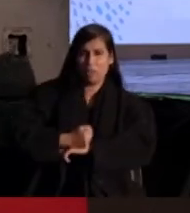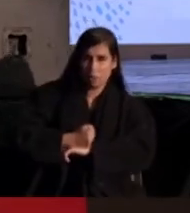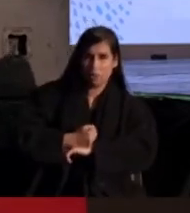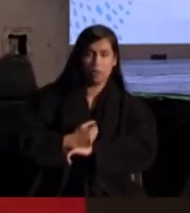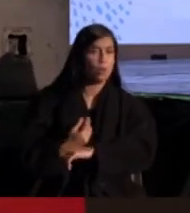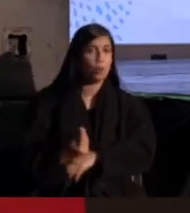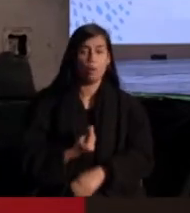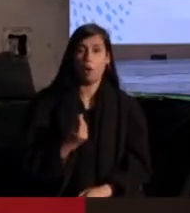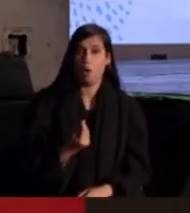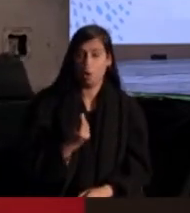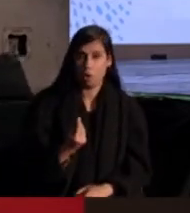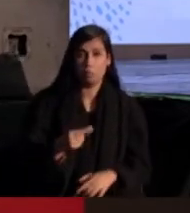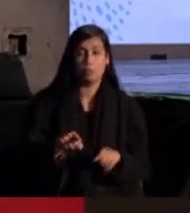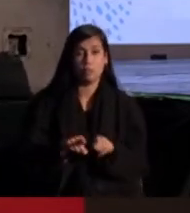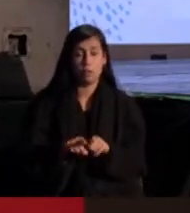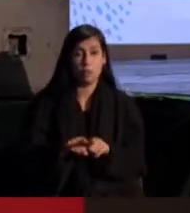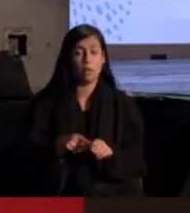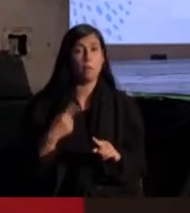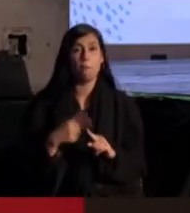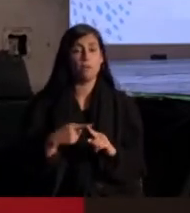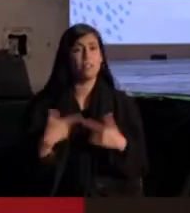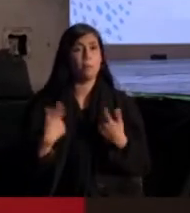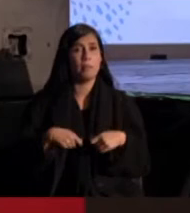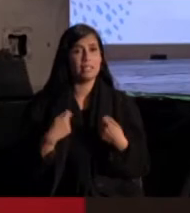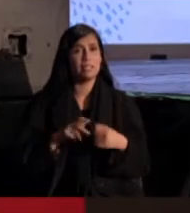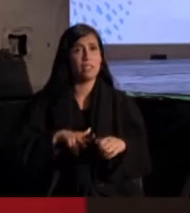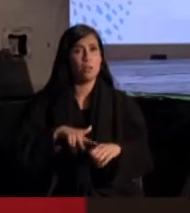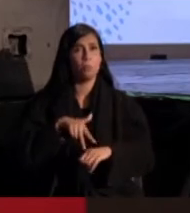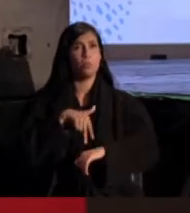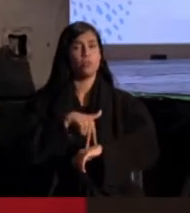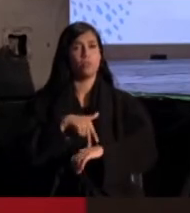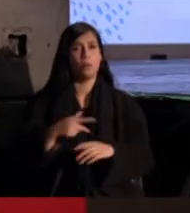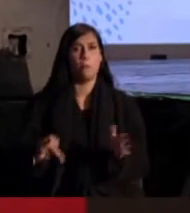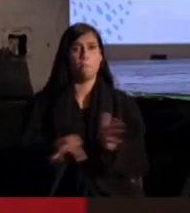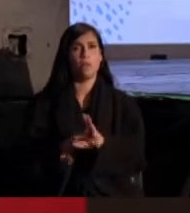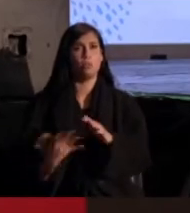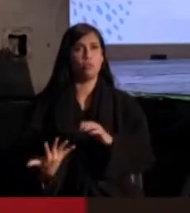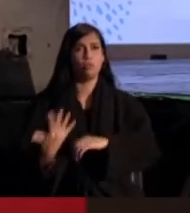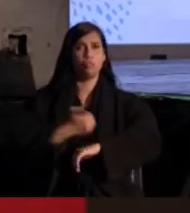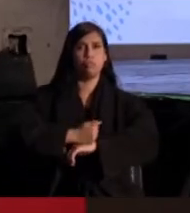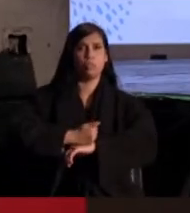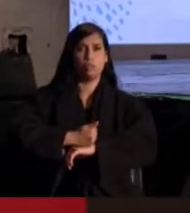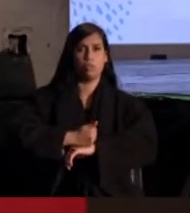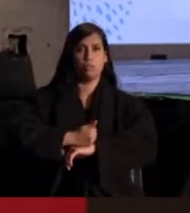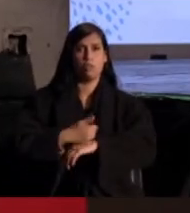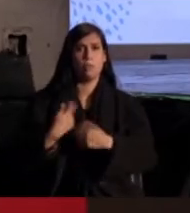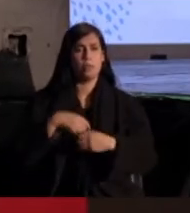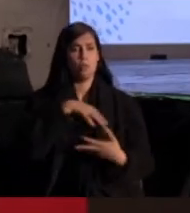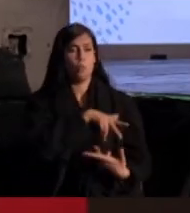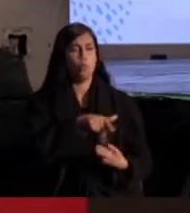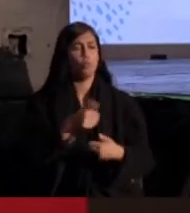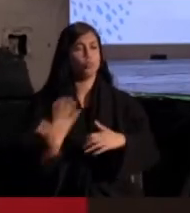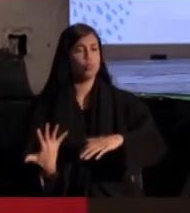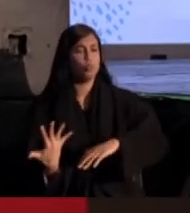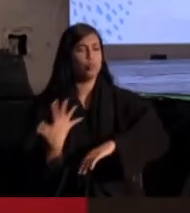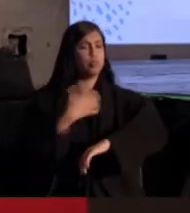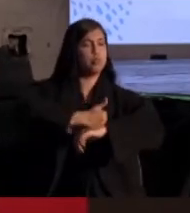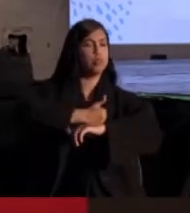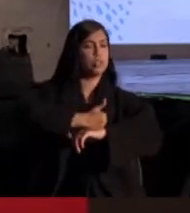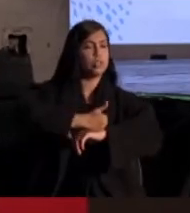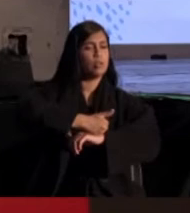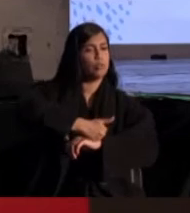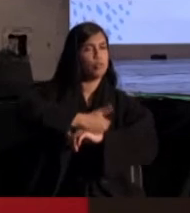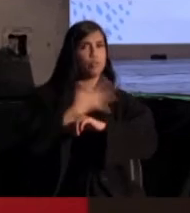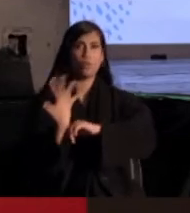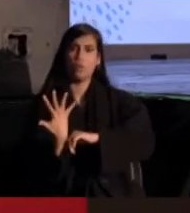a necessidade de termos uma postura de decolonização, pensar o mundo decolonizado, pensar a linha